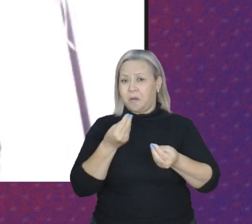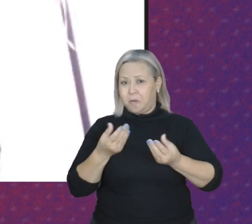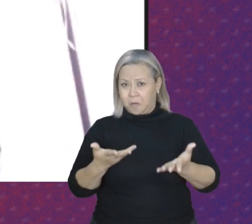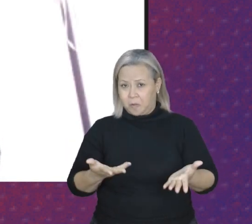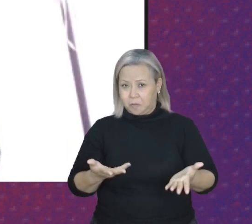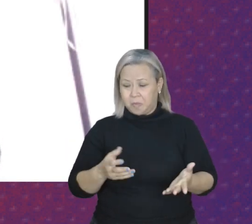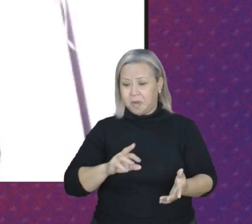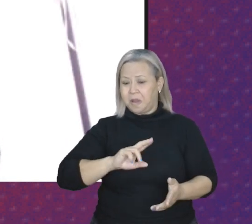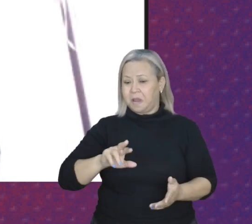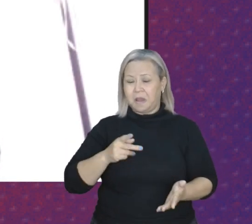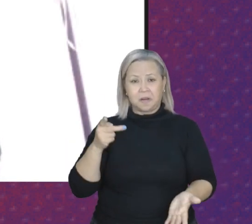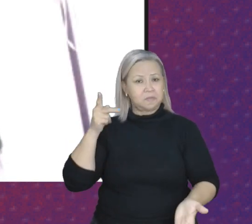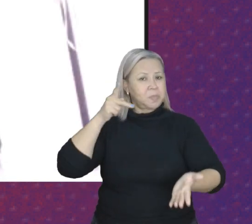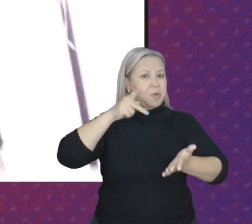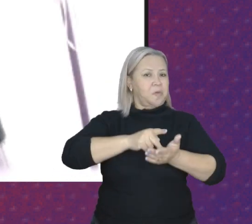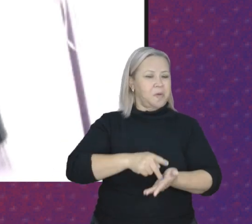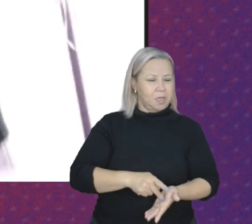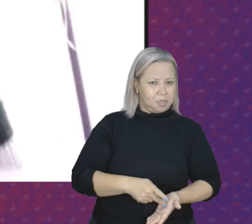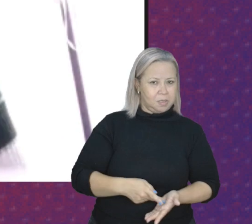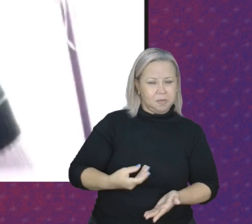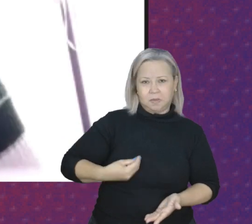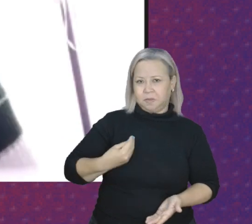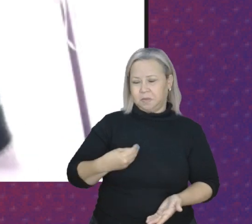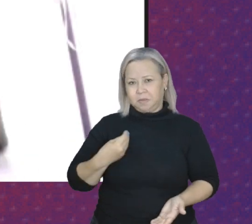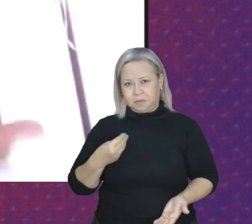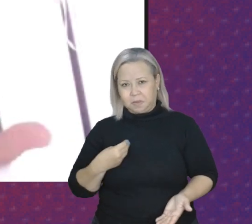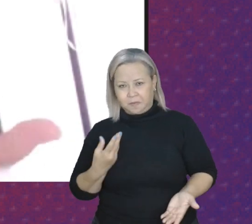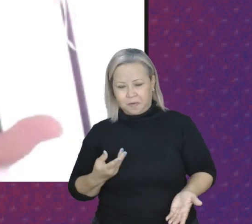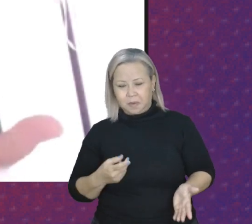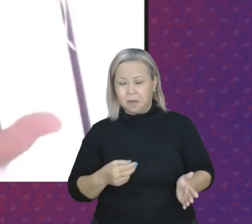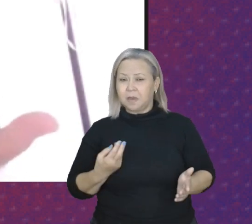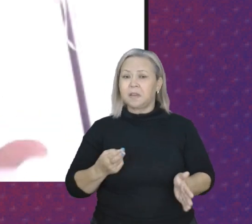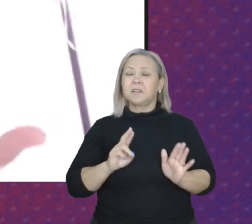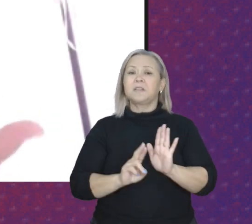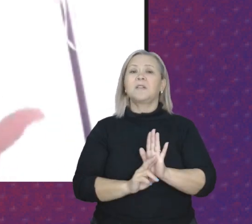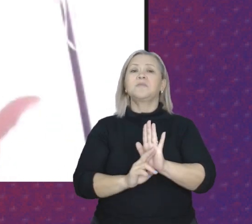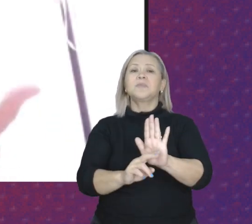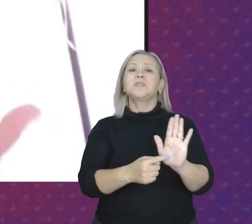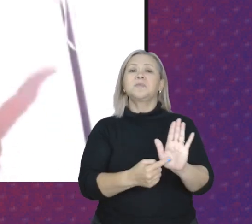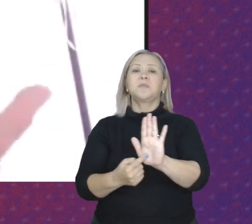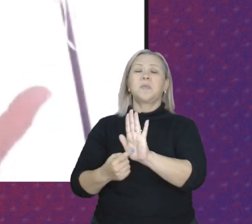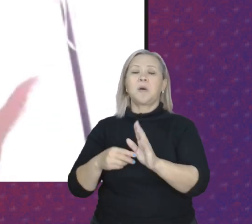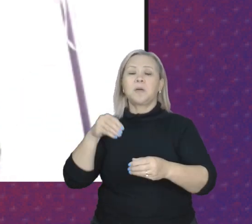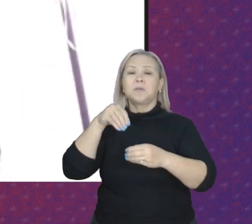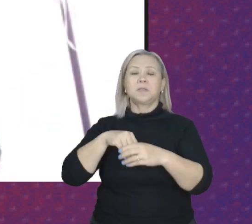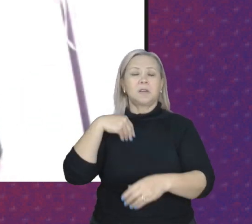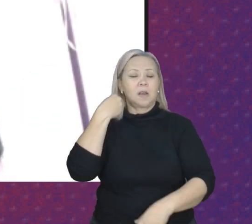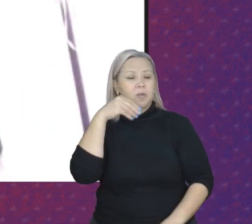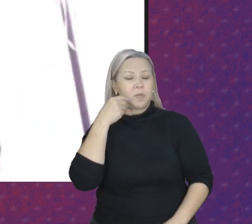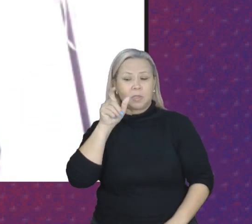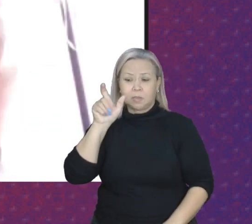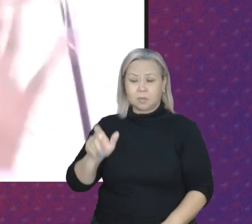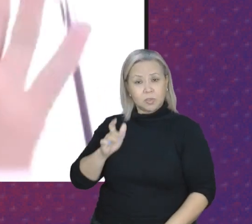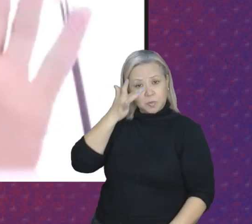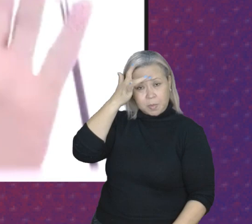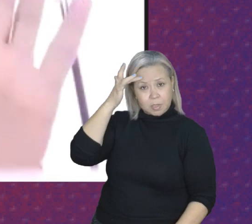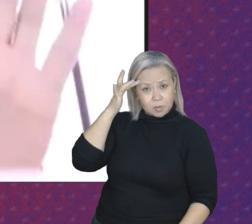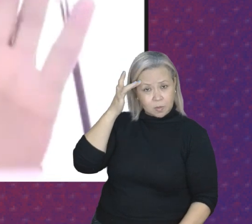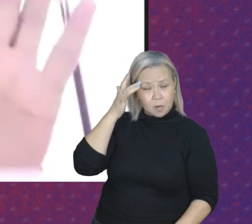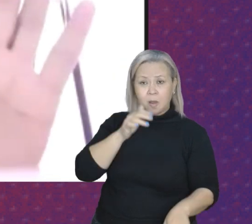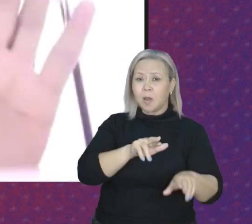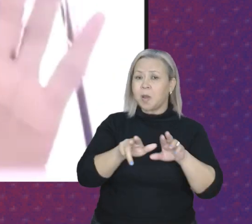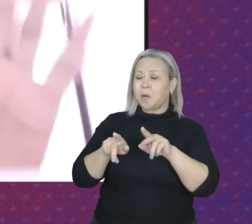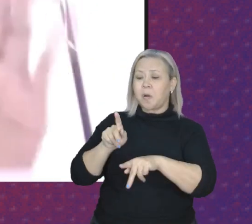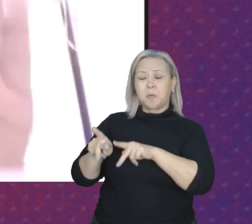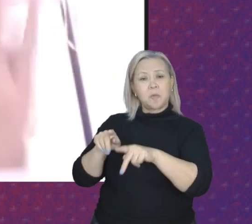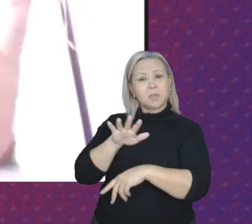sua realidade, né? Ela não se revela dentro daquela experiência de sujeito colocado. Da mesma forma, a população em